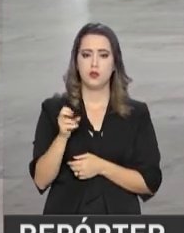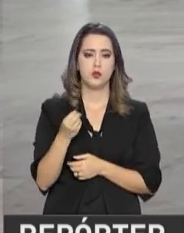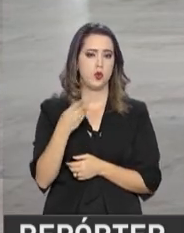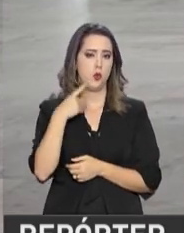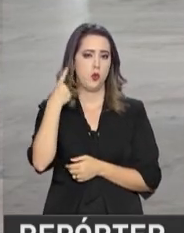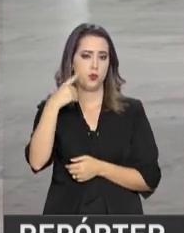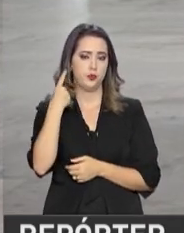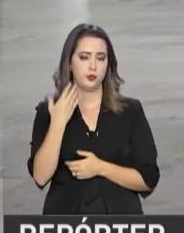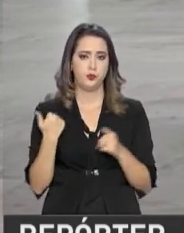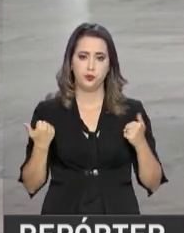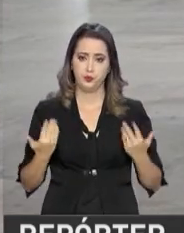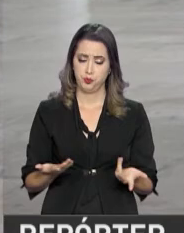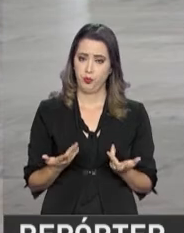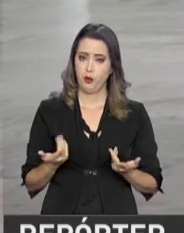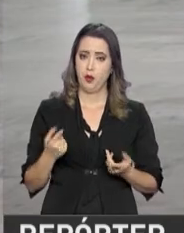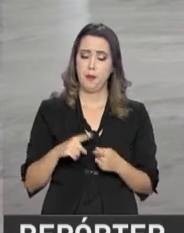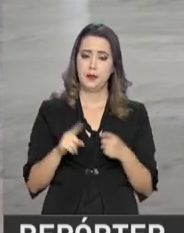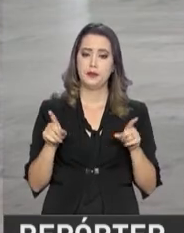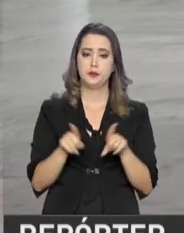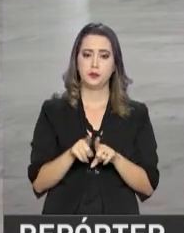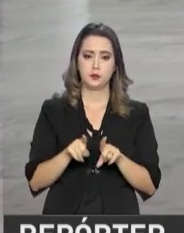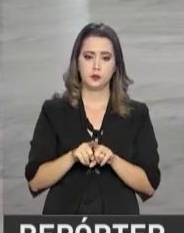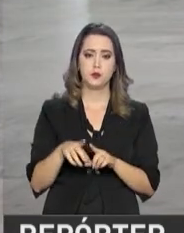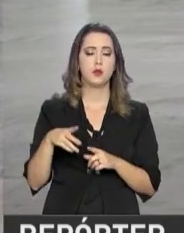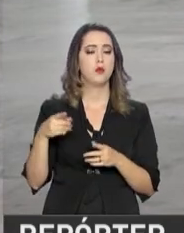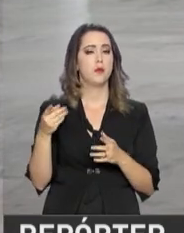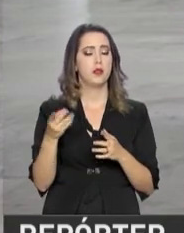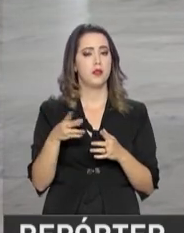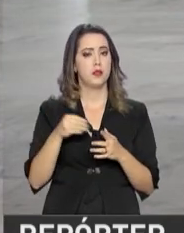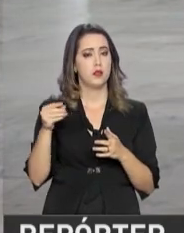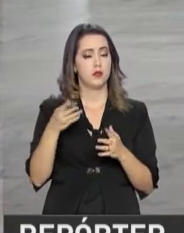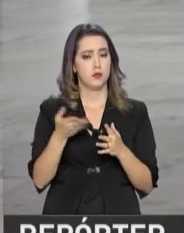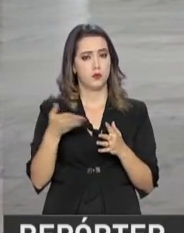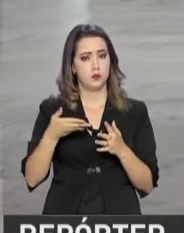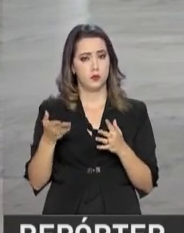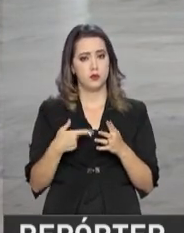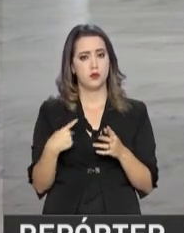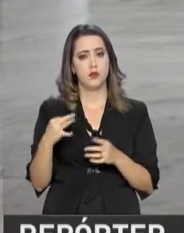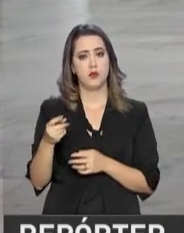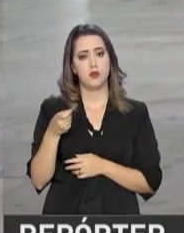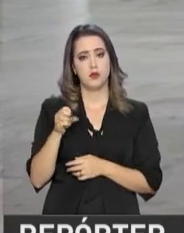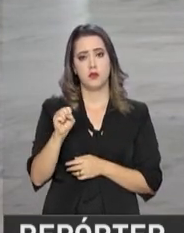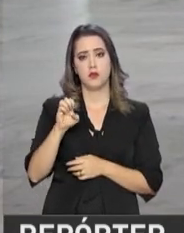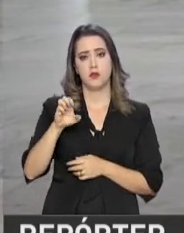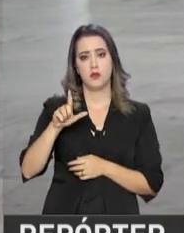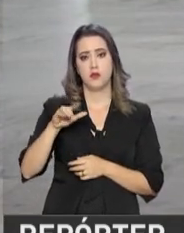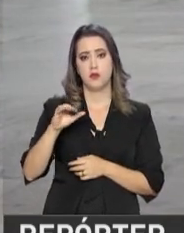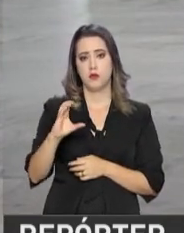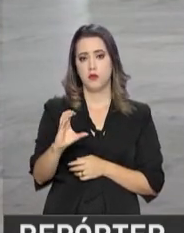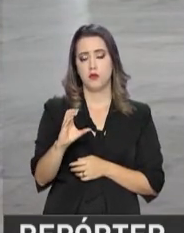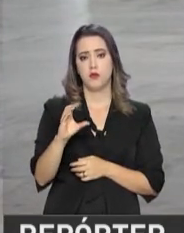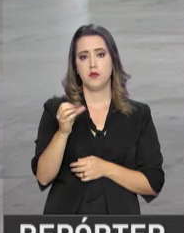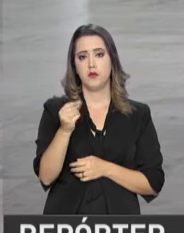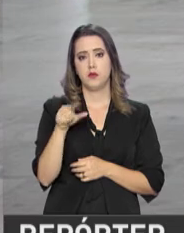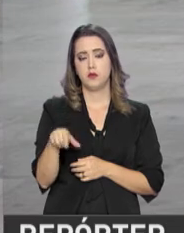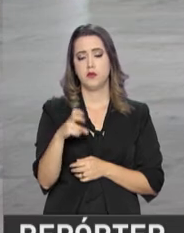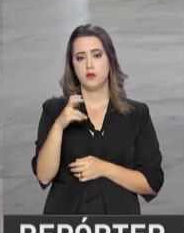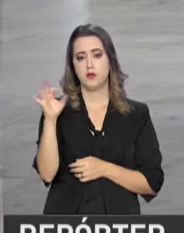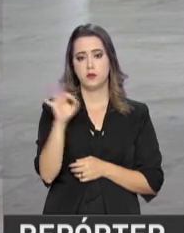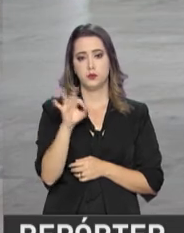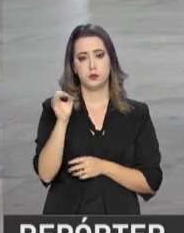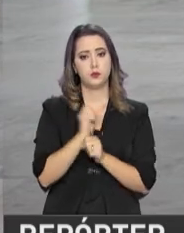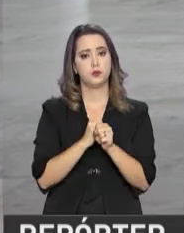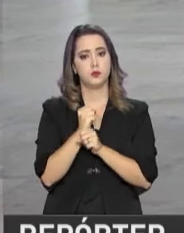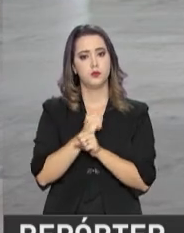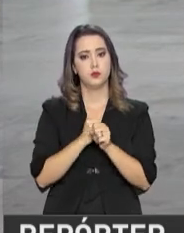advocatícios mas também nesta opção vai incidir a taxa selic que é de 6 e meio por cento ao